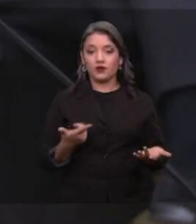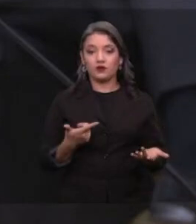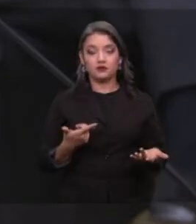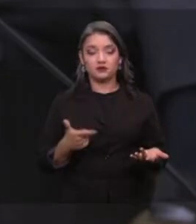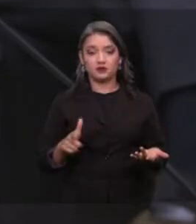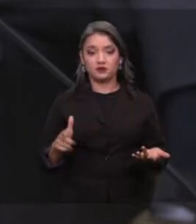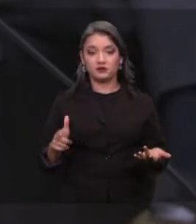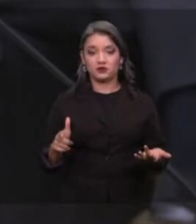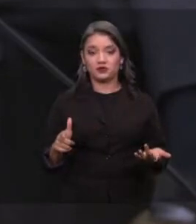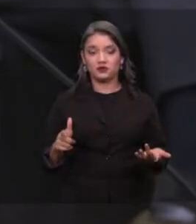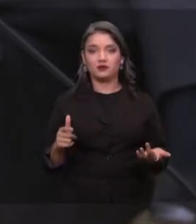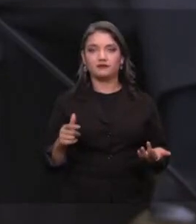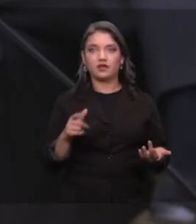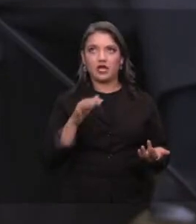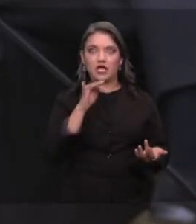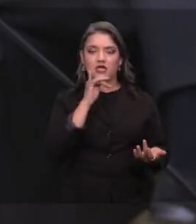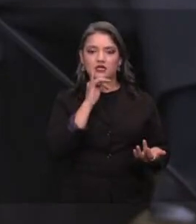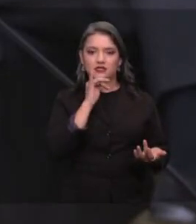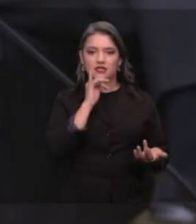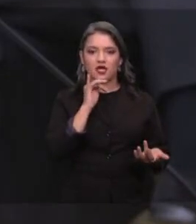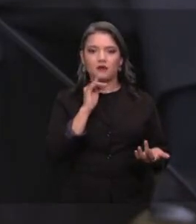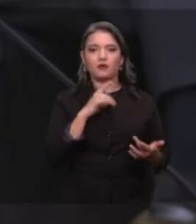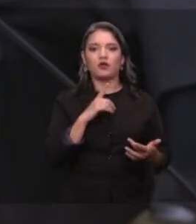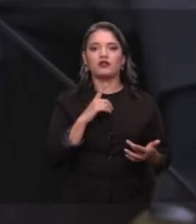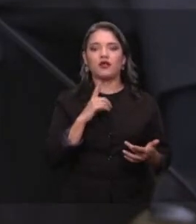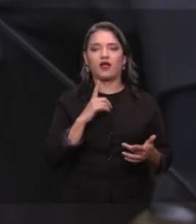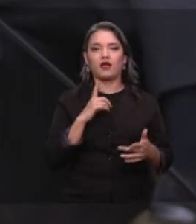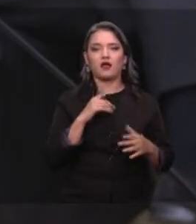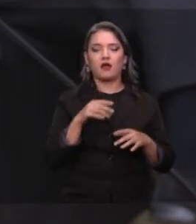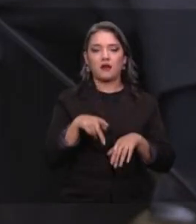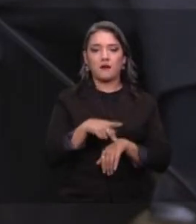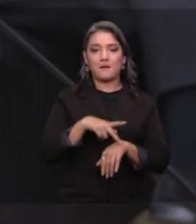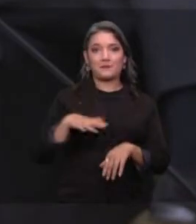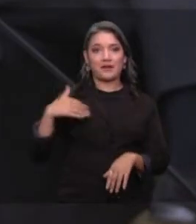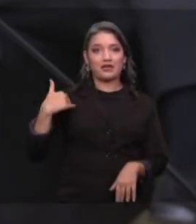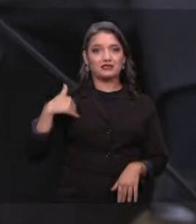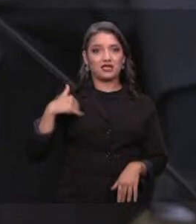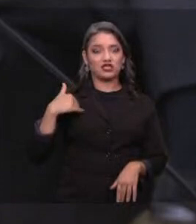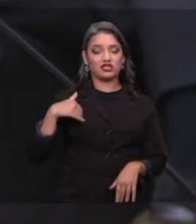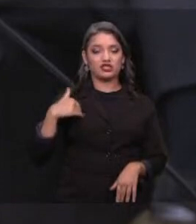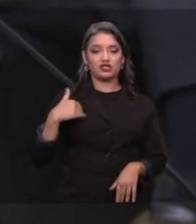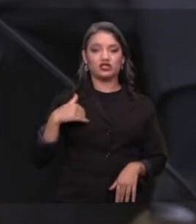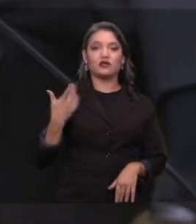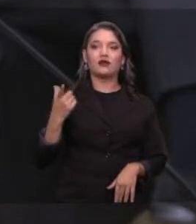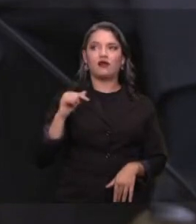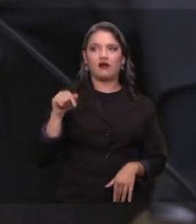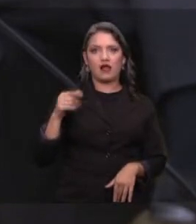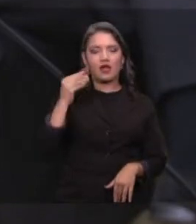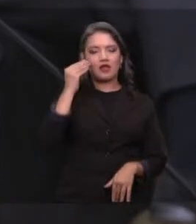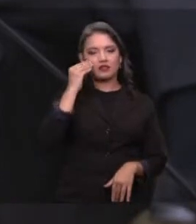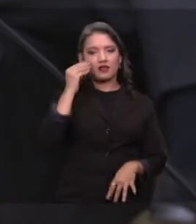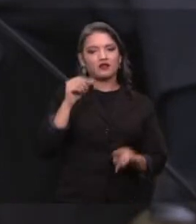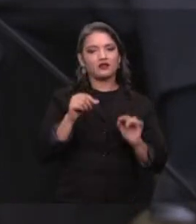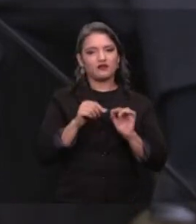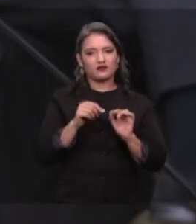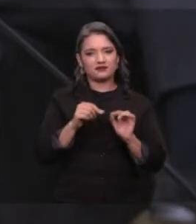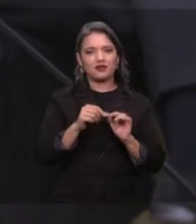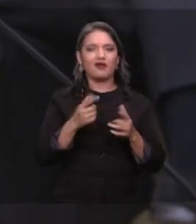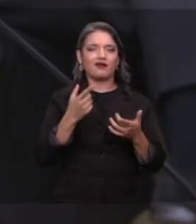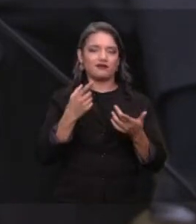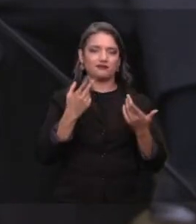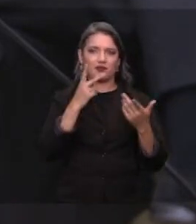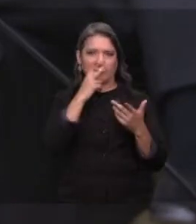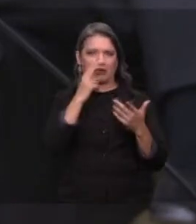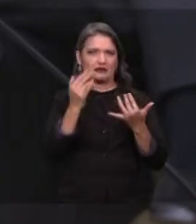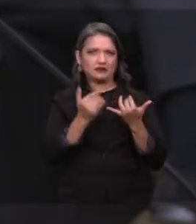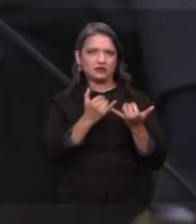e veja-se, por exemplo, o caso da Argentina, um país que tenta implementar um modelo análogo há 30